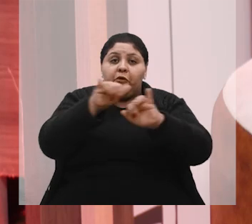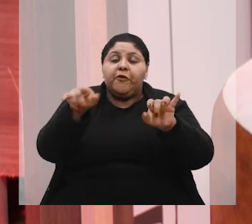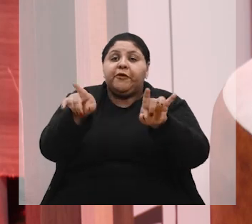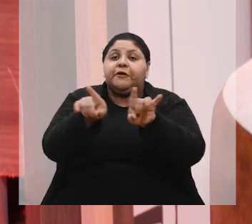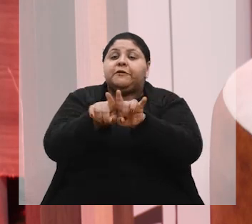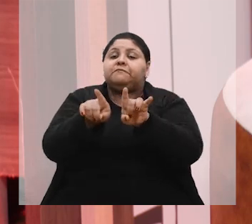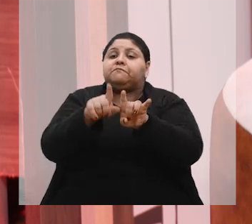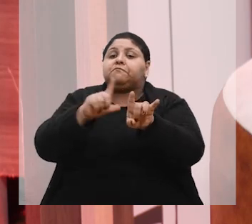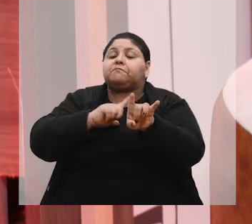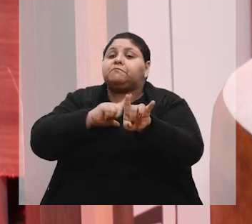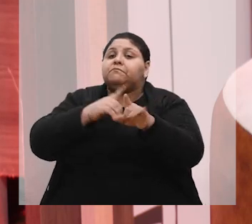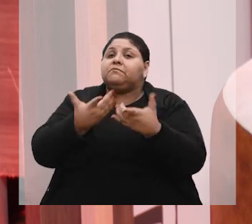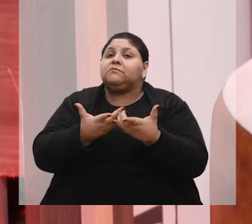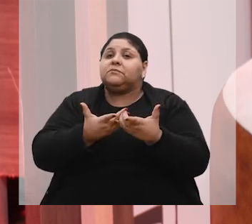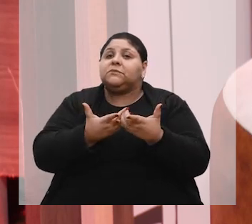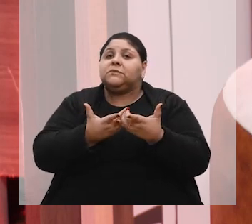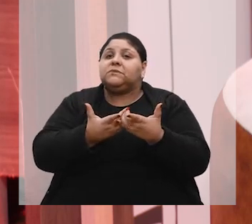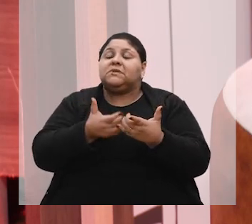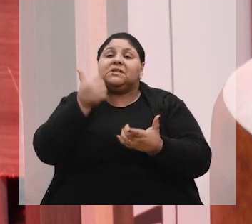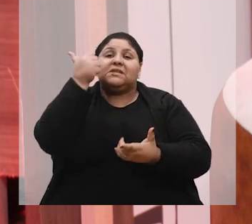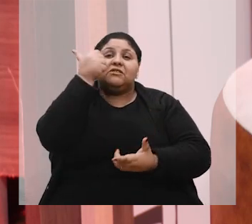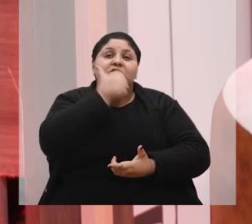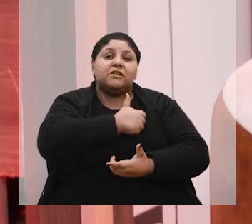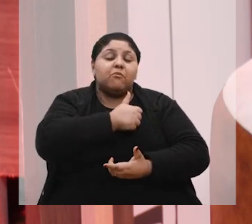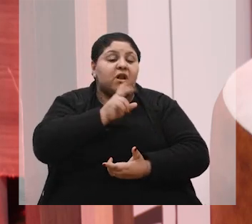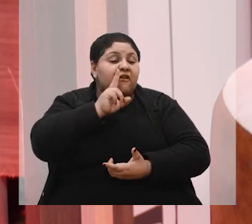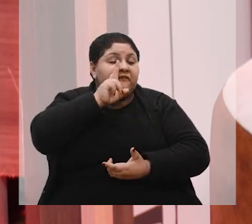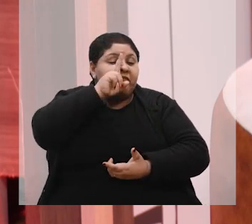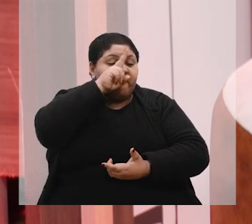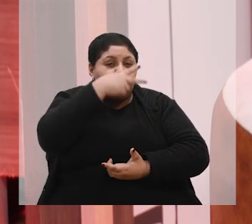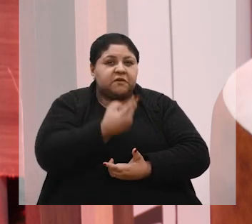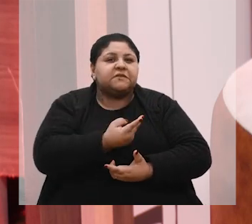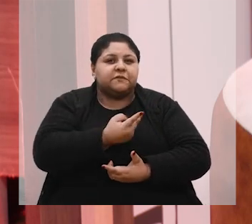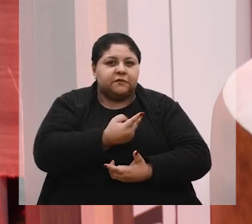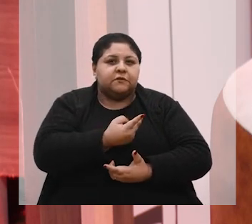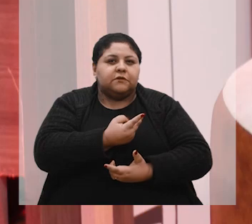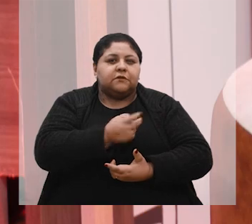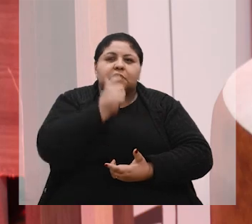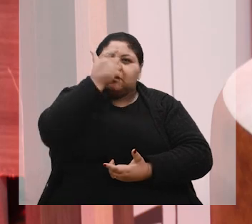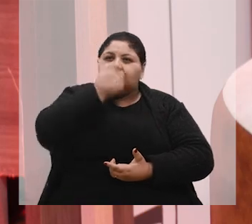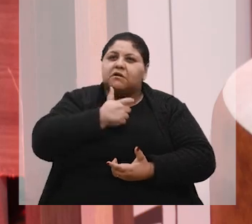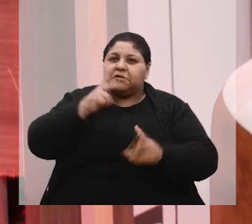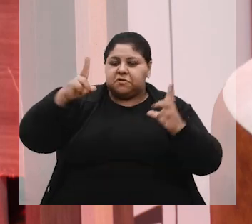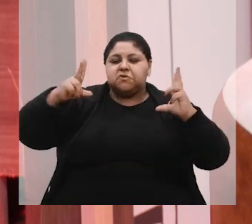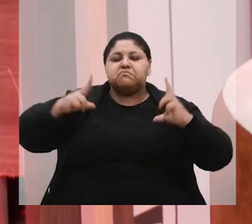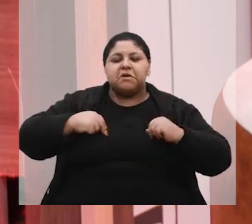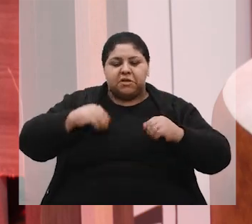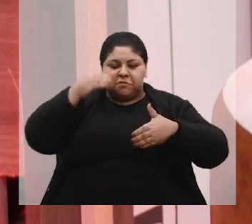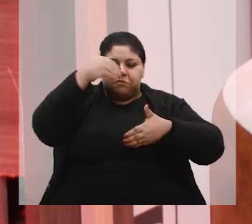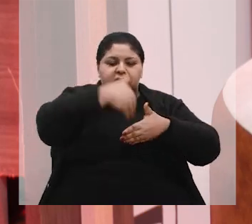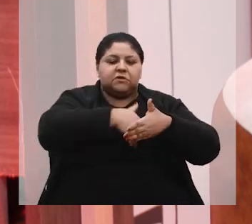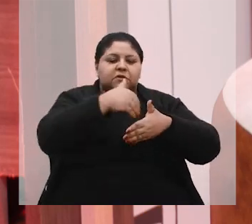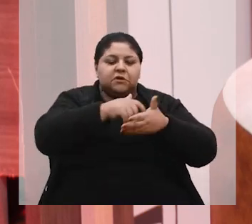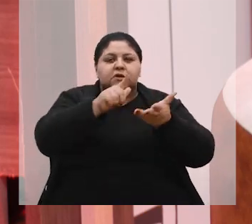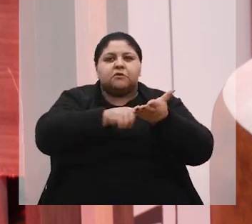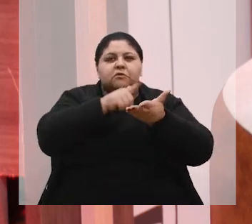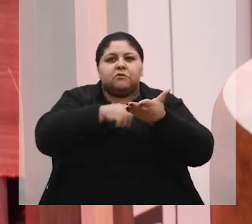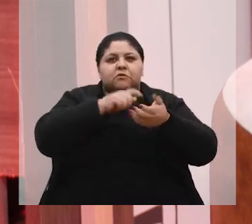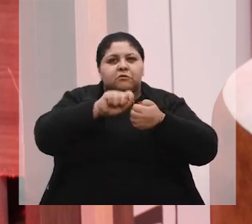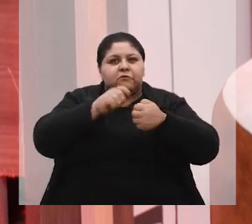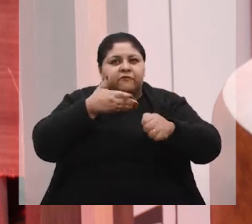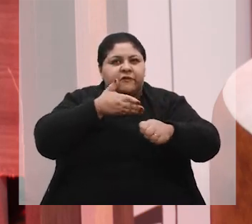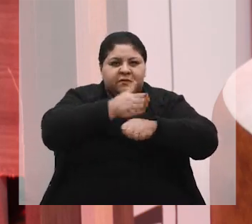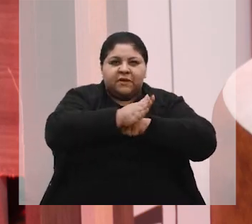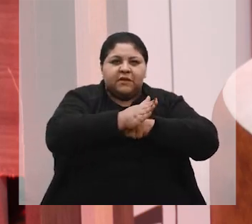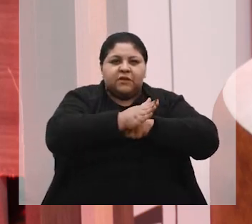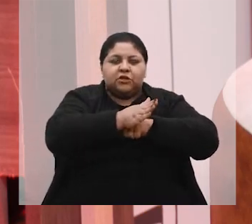ele traz essa questão do feminino, né? Da força feminina, enfim. E eu achei que ele merecia estar aí. Mas sim, é um livro que faz